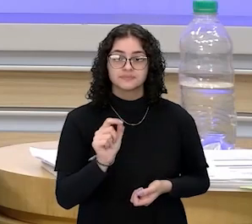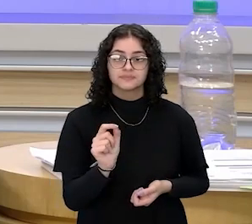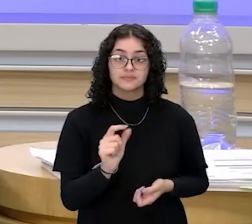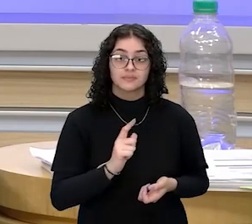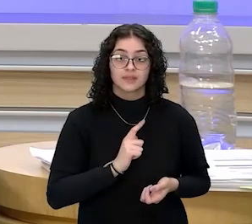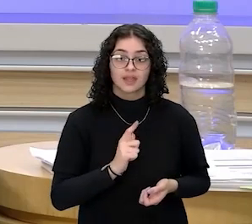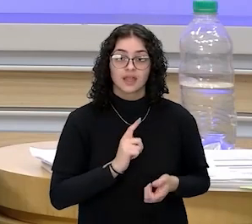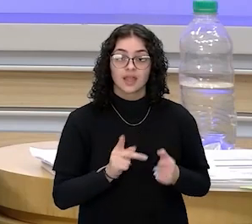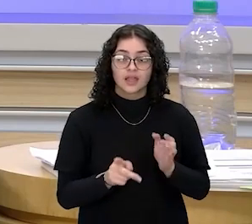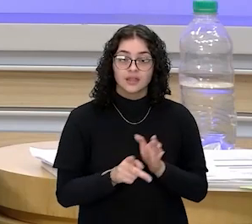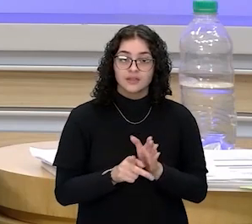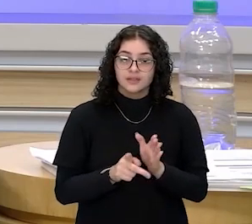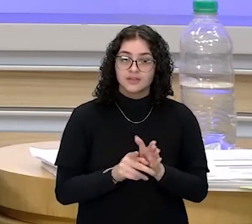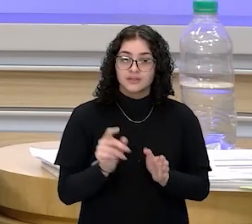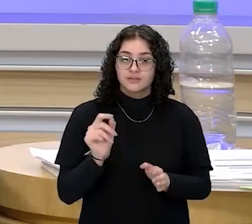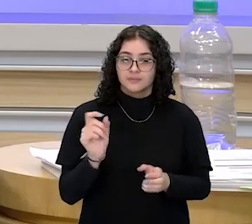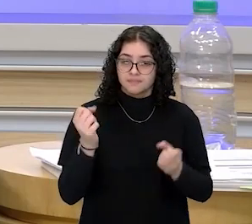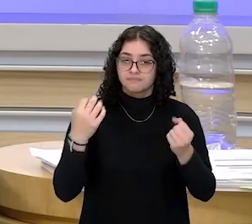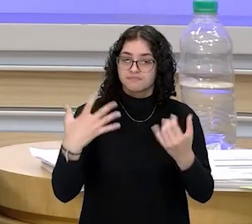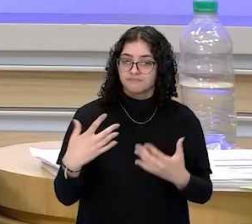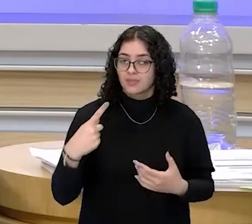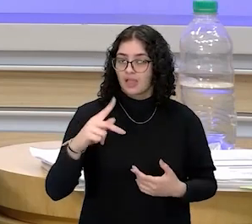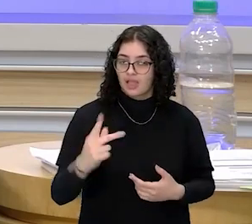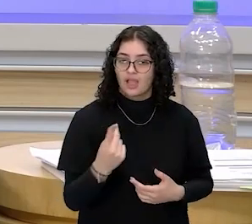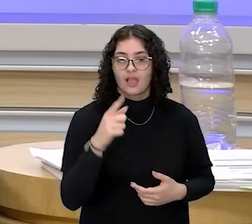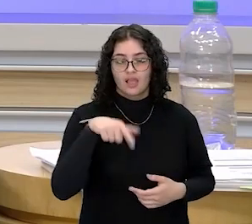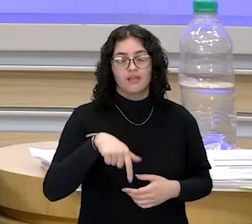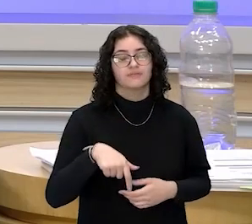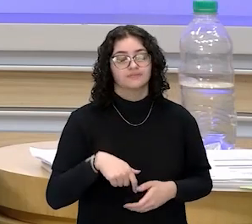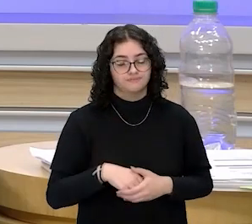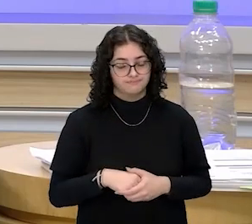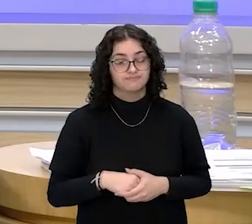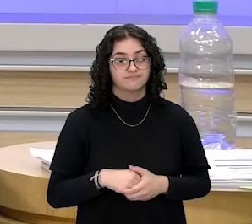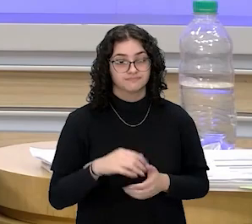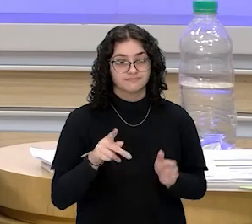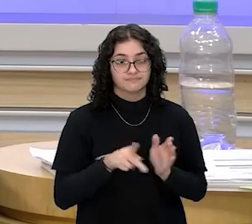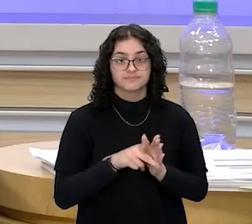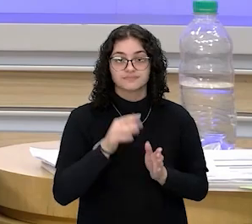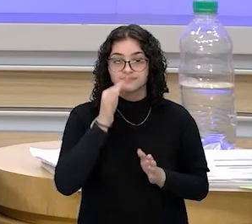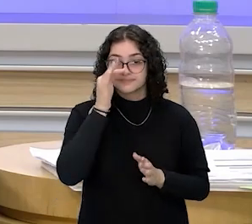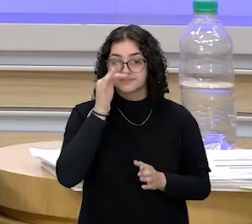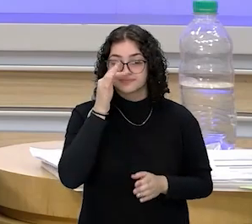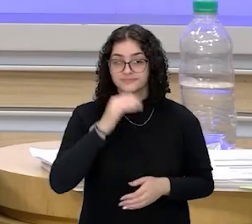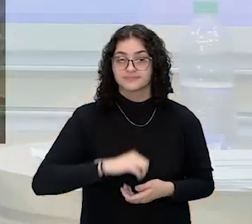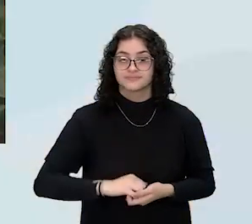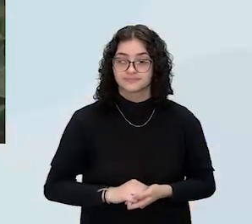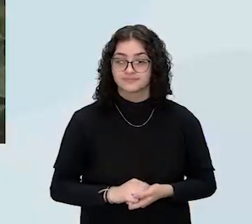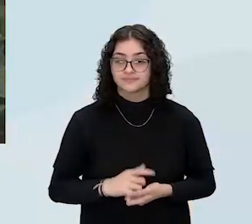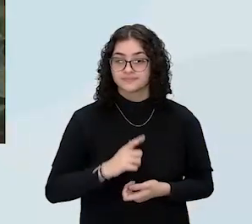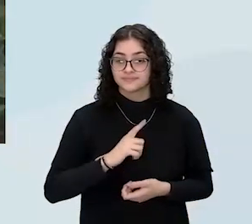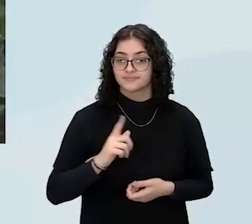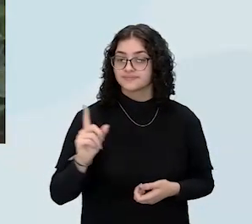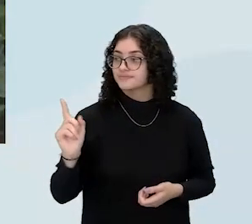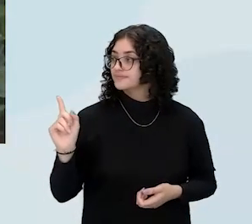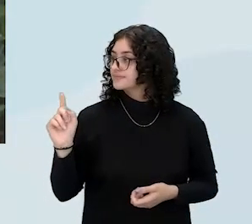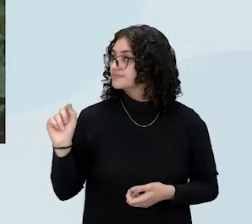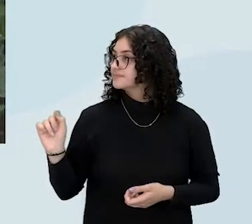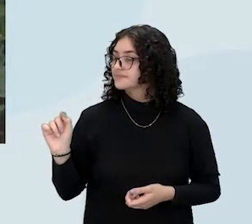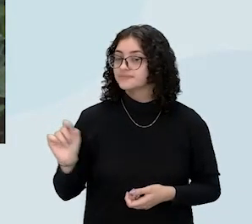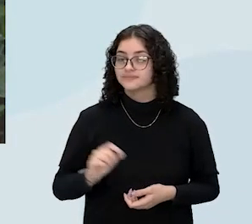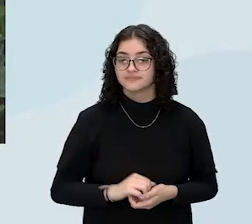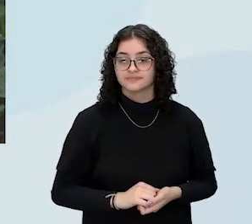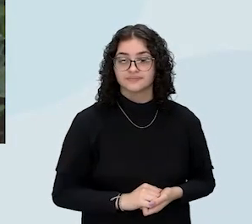e é o parâmetro aí para a gente falar sobre pH, vai ser justamente esse, dessa flor. Bom, então vai aparecer para vocês aí